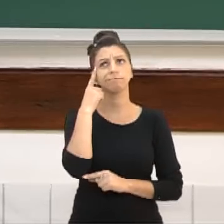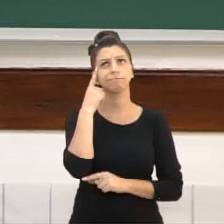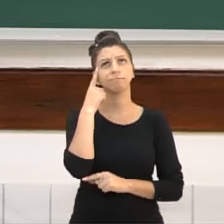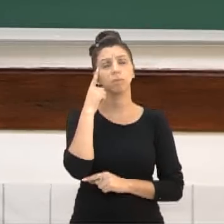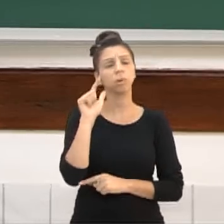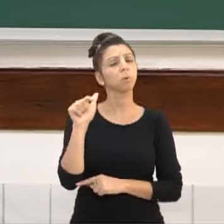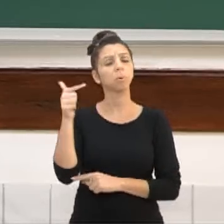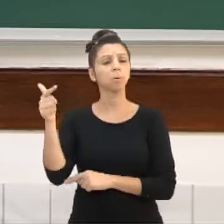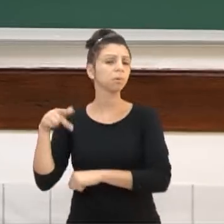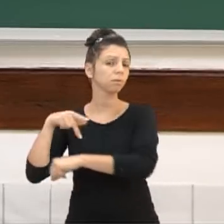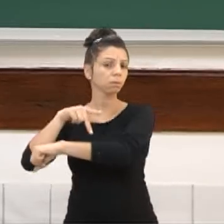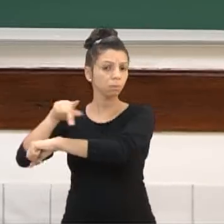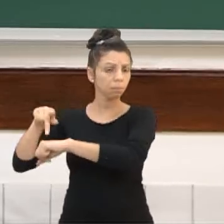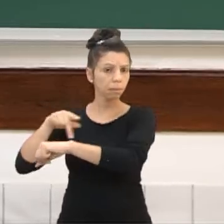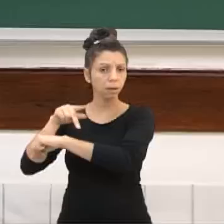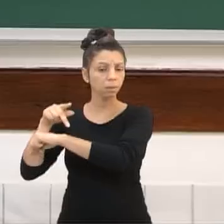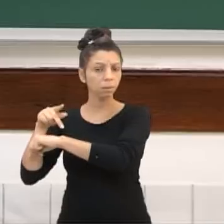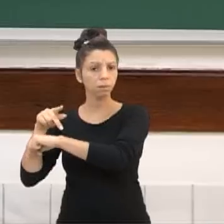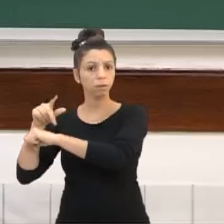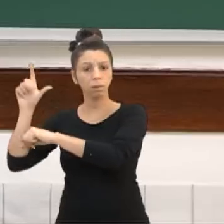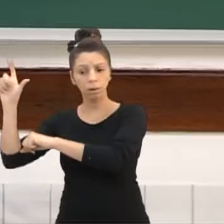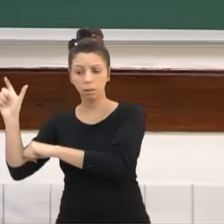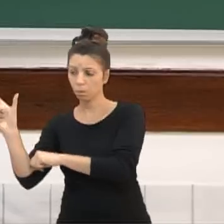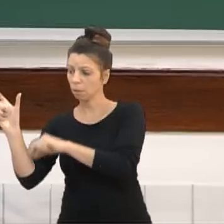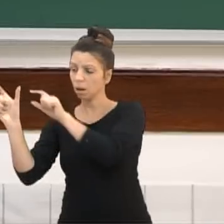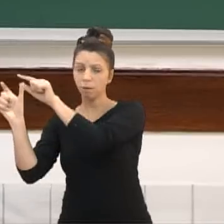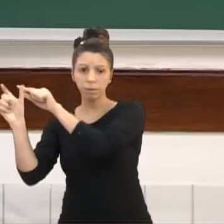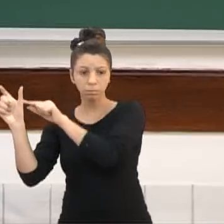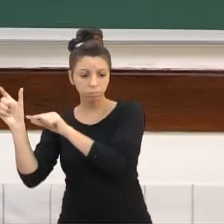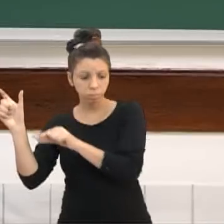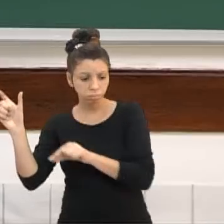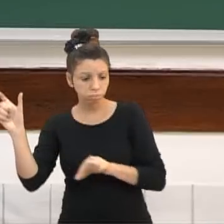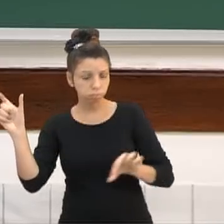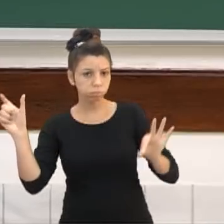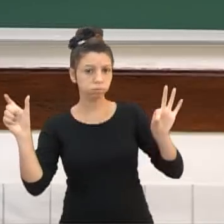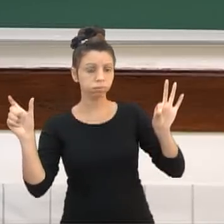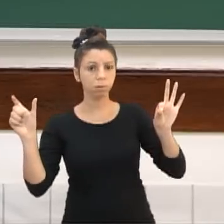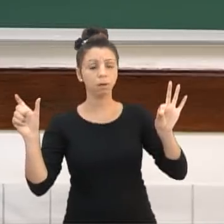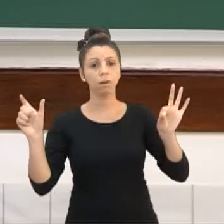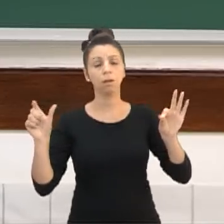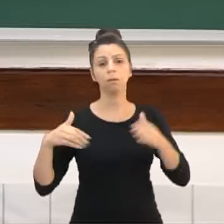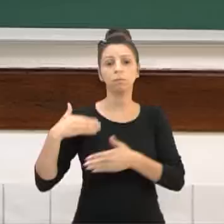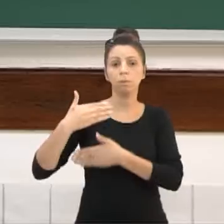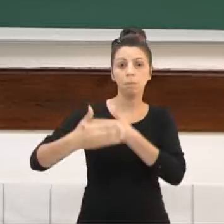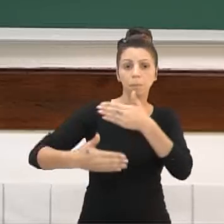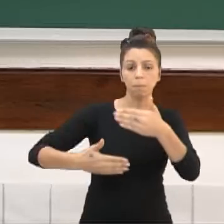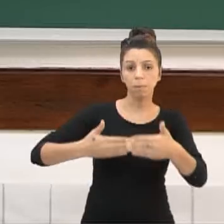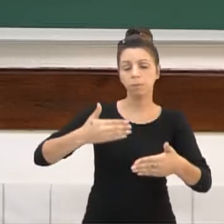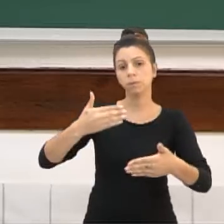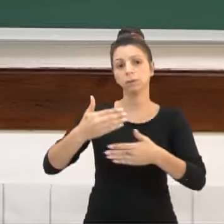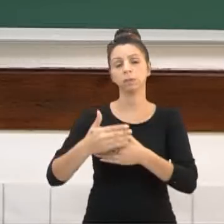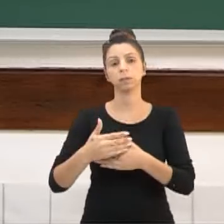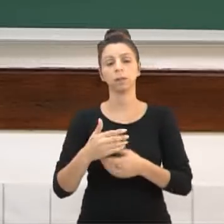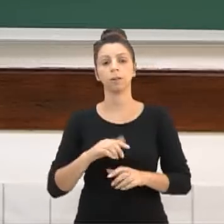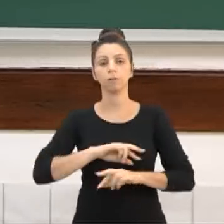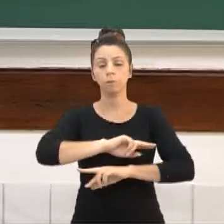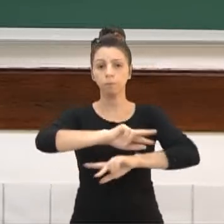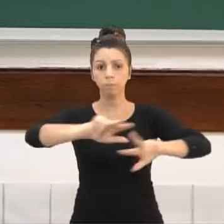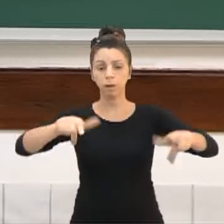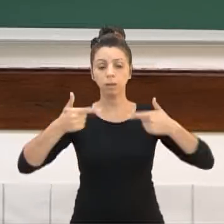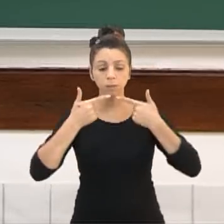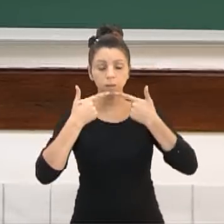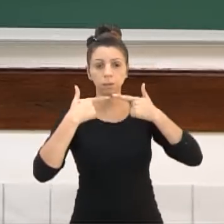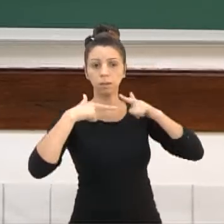que outros países deram contribuição aí para o nosso processo multicultural, multilinguístico da língua portuguesa. Né, que